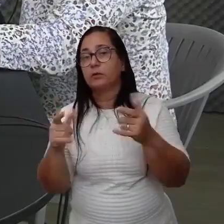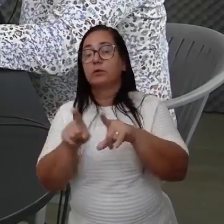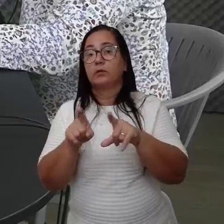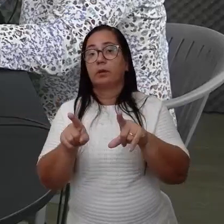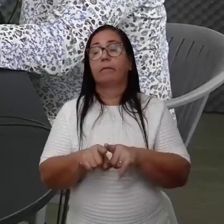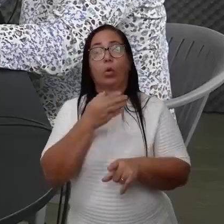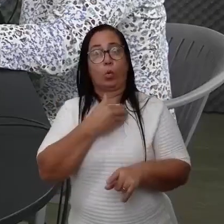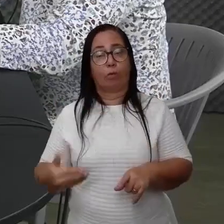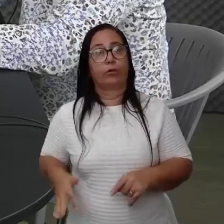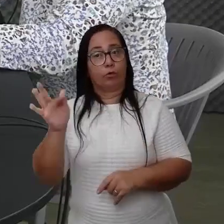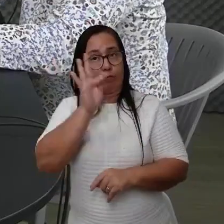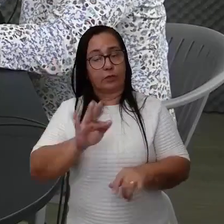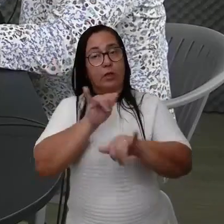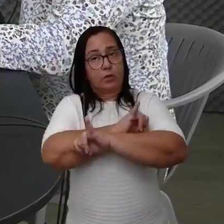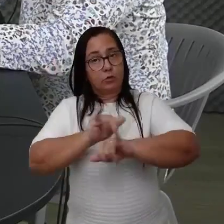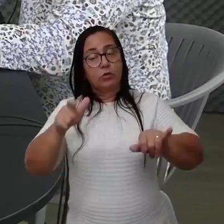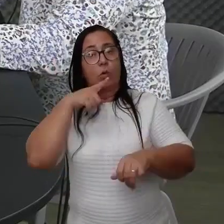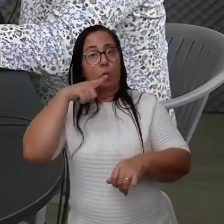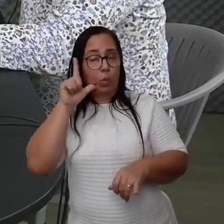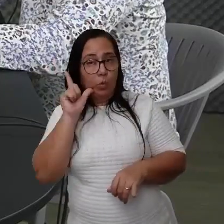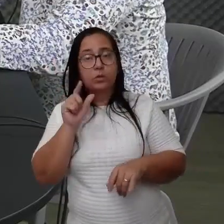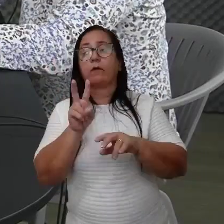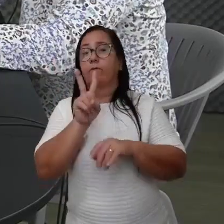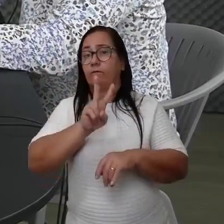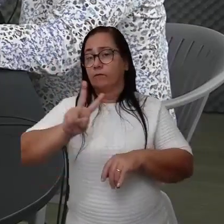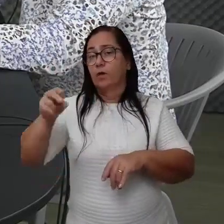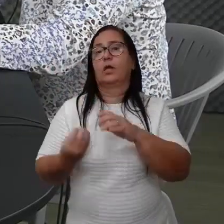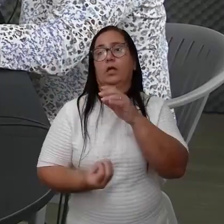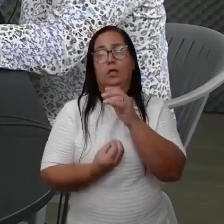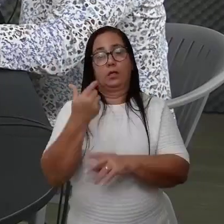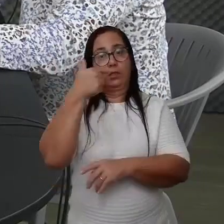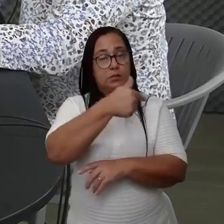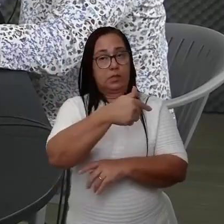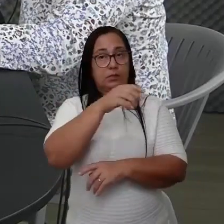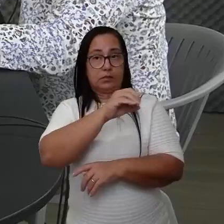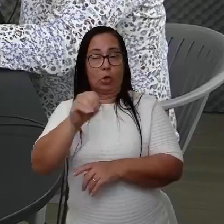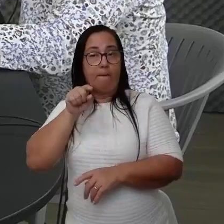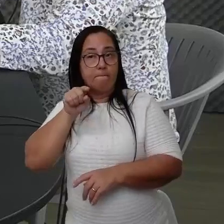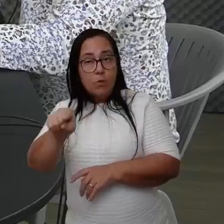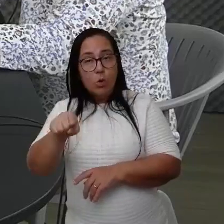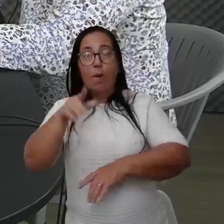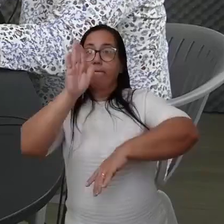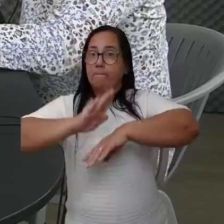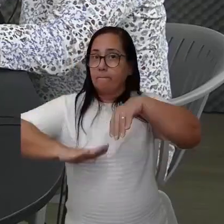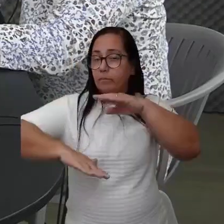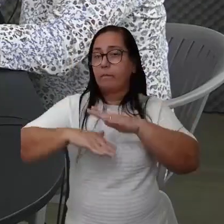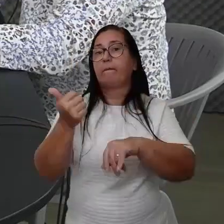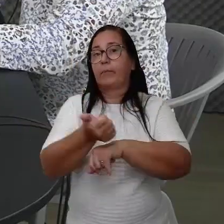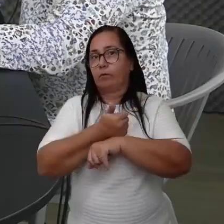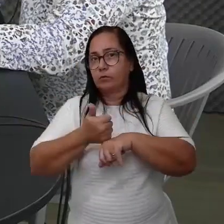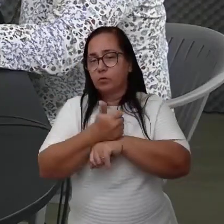federal anunciou ontem que vai formar 700 mil profissionais da educação para a